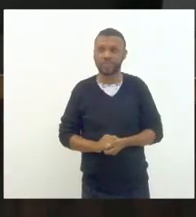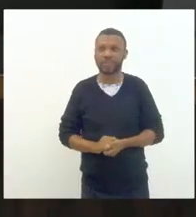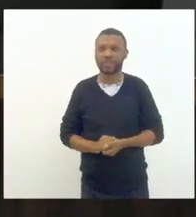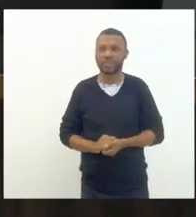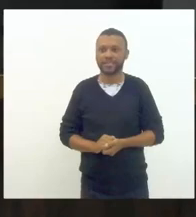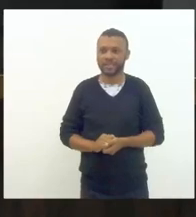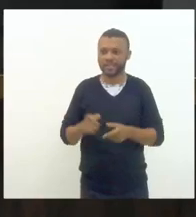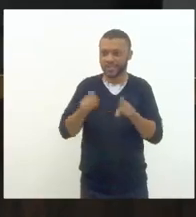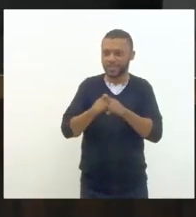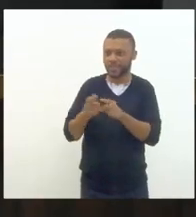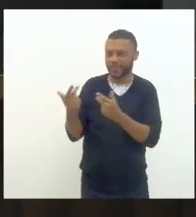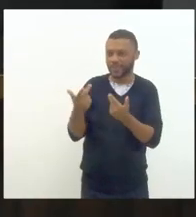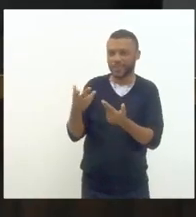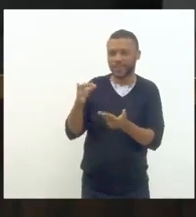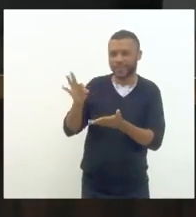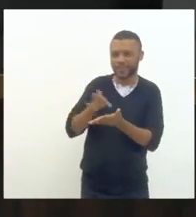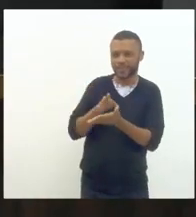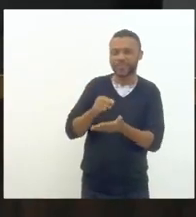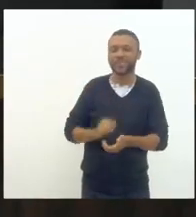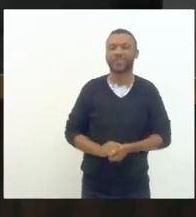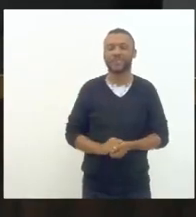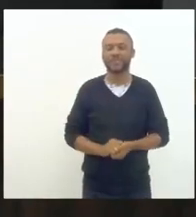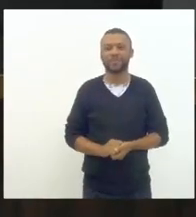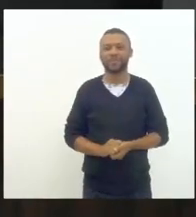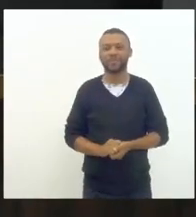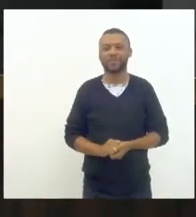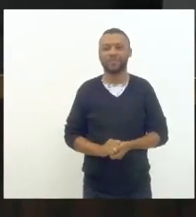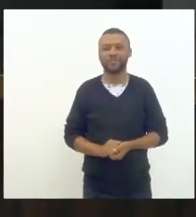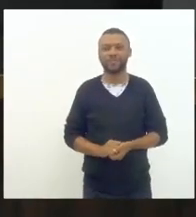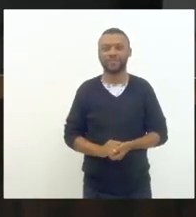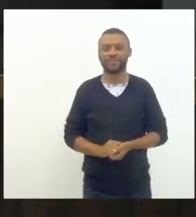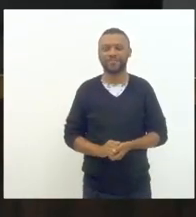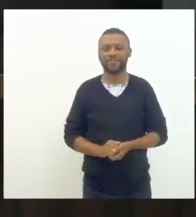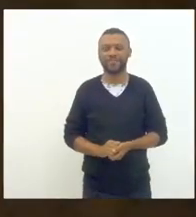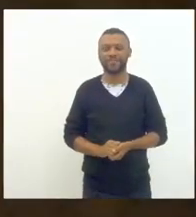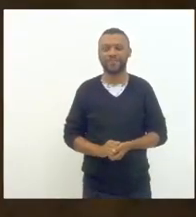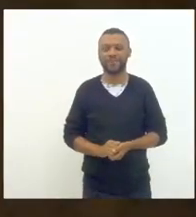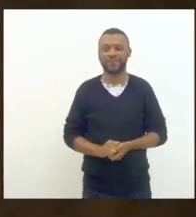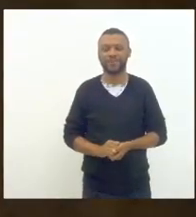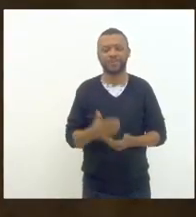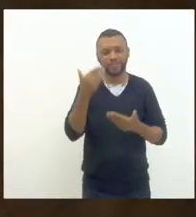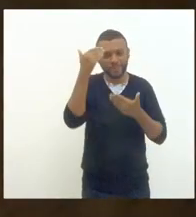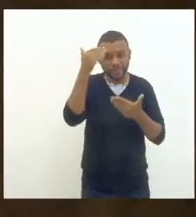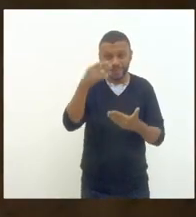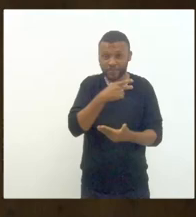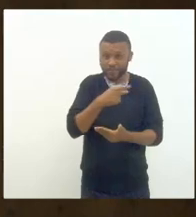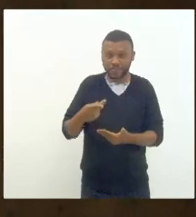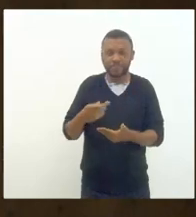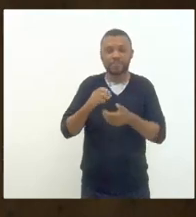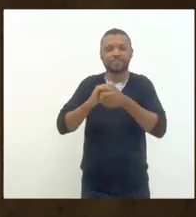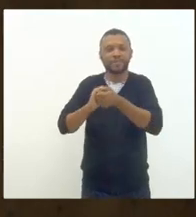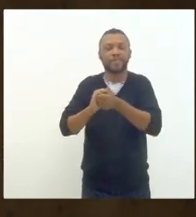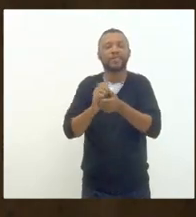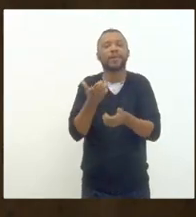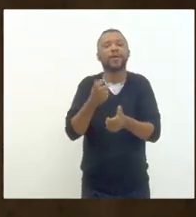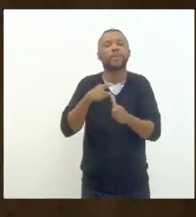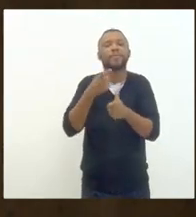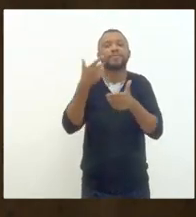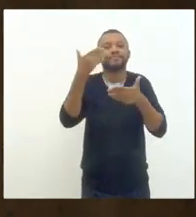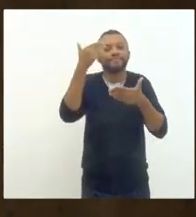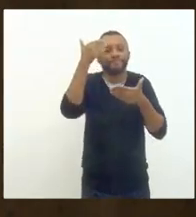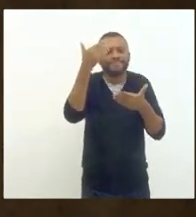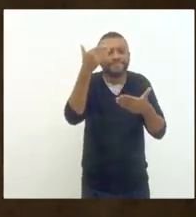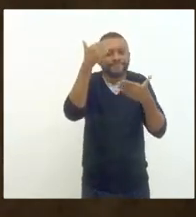Também está inscrito. Pode falar, deputada. Muito obrigado, senhora presidente. Eu quero saudar os